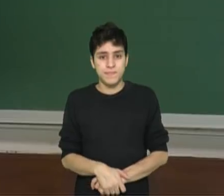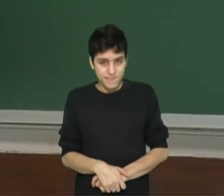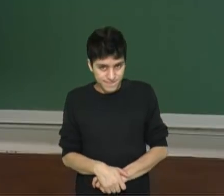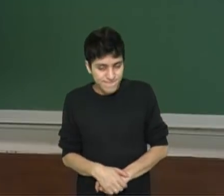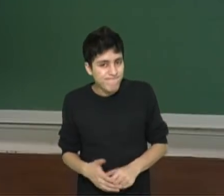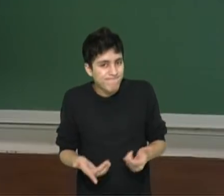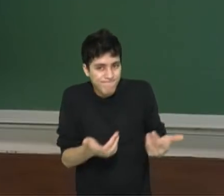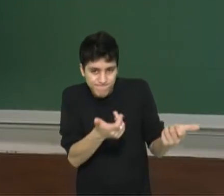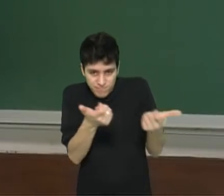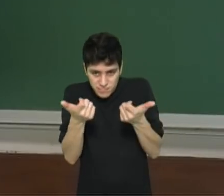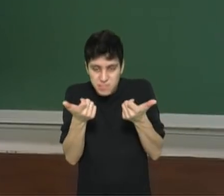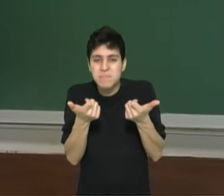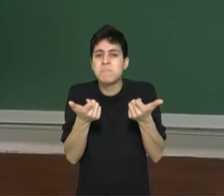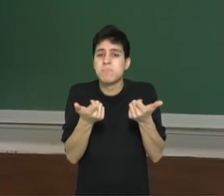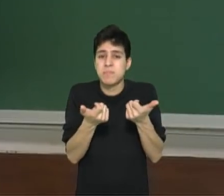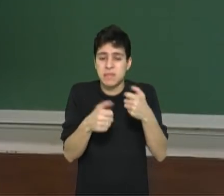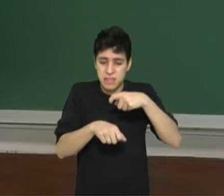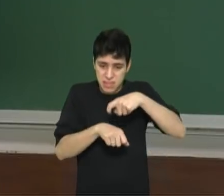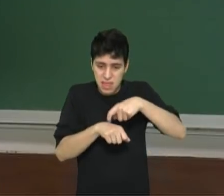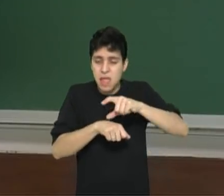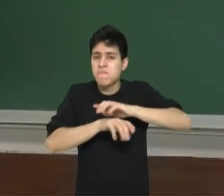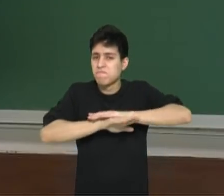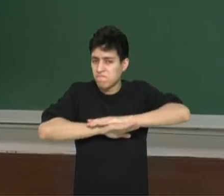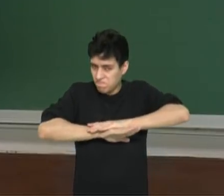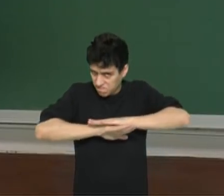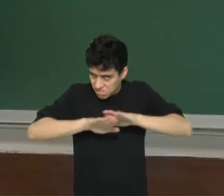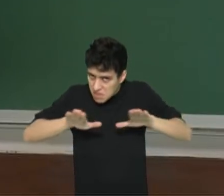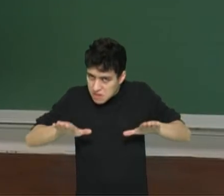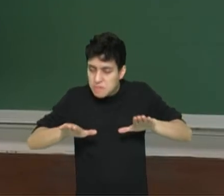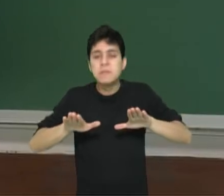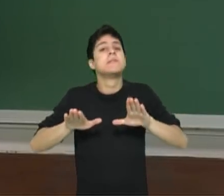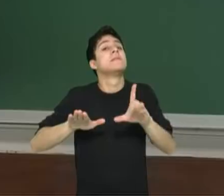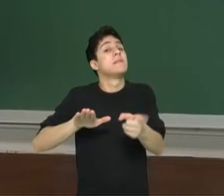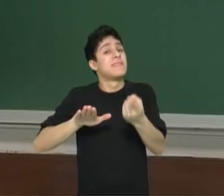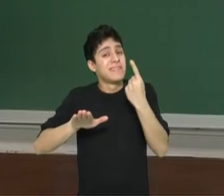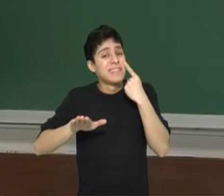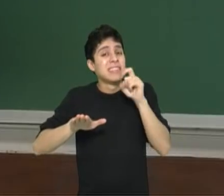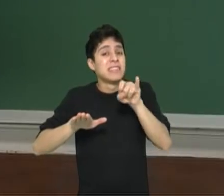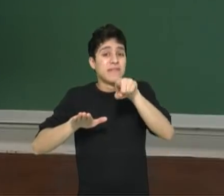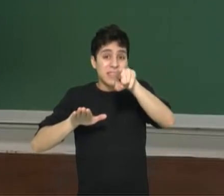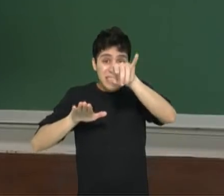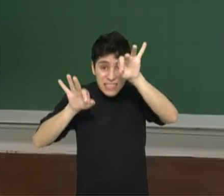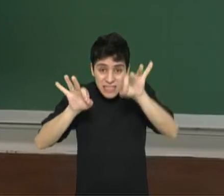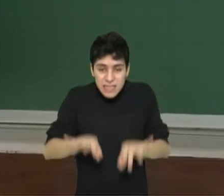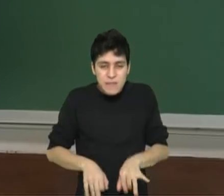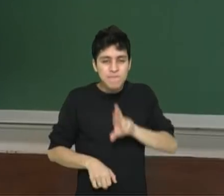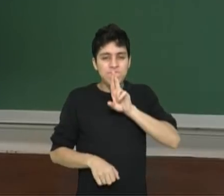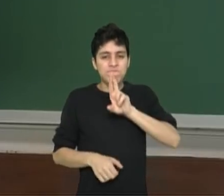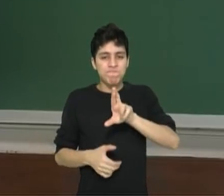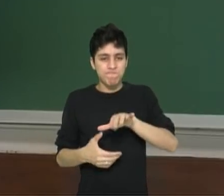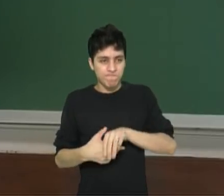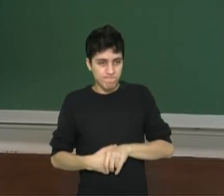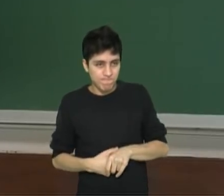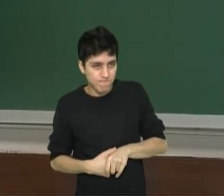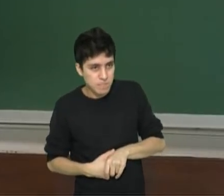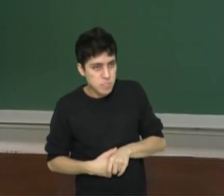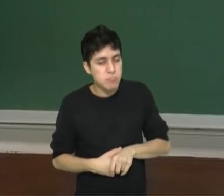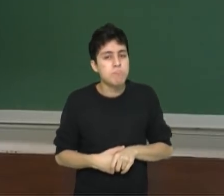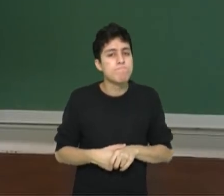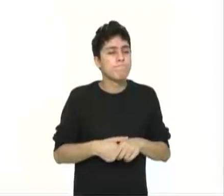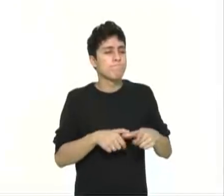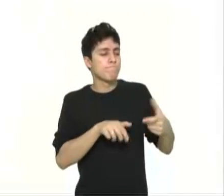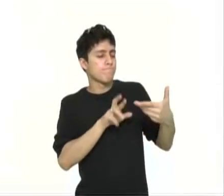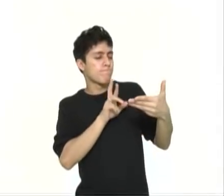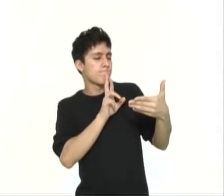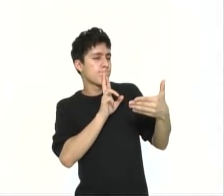Muito bem, terminou o tempo para que você responda. Vamos lá ver se você fez correto. Então, a nossa resposta correta